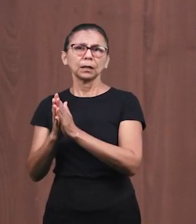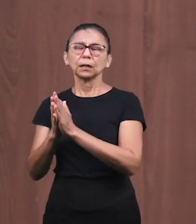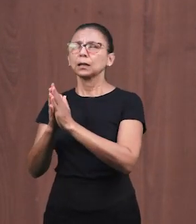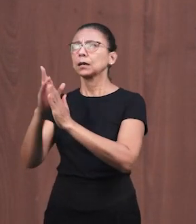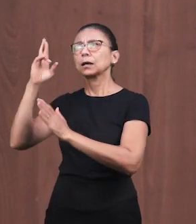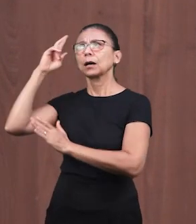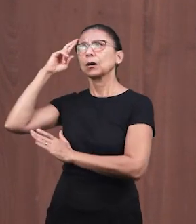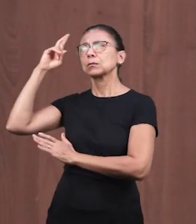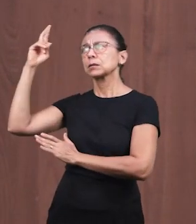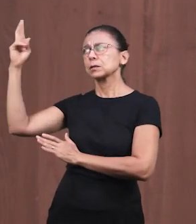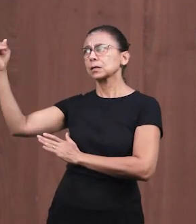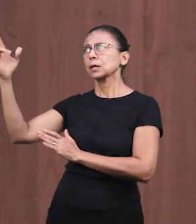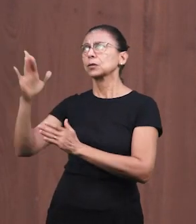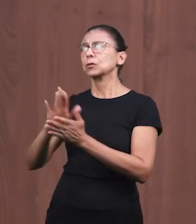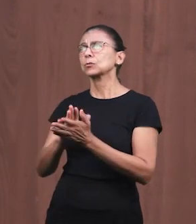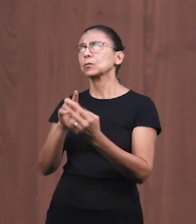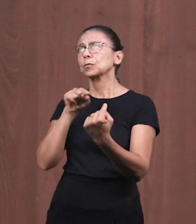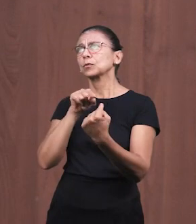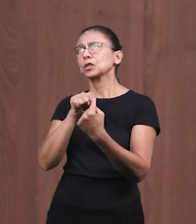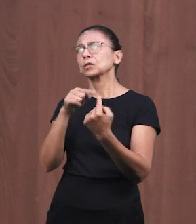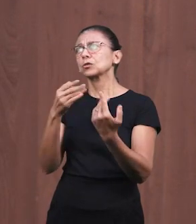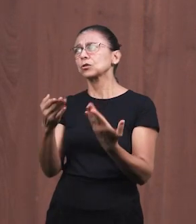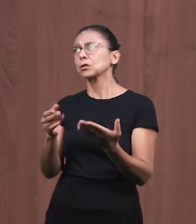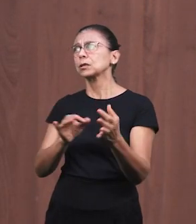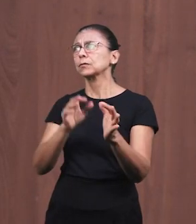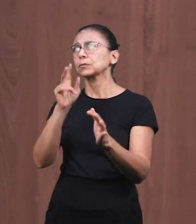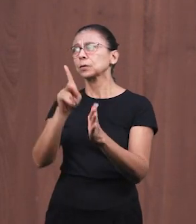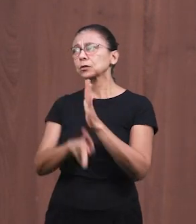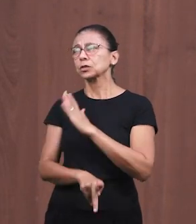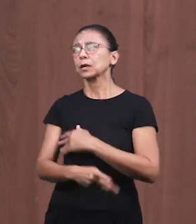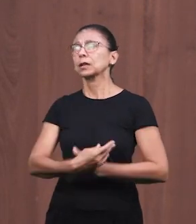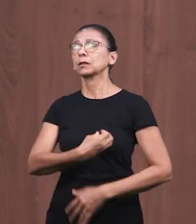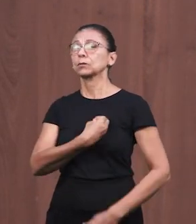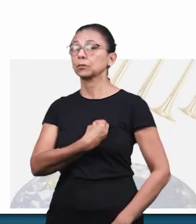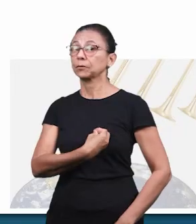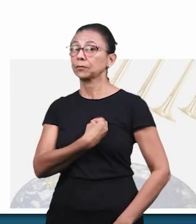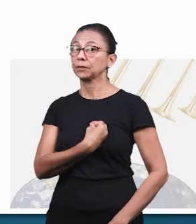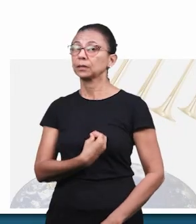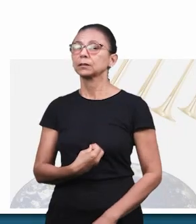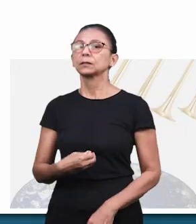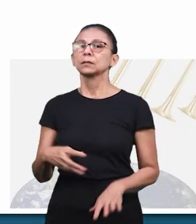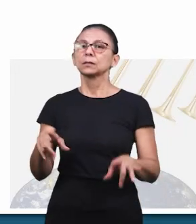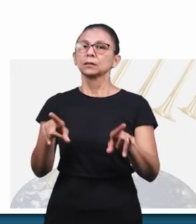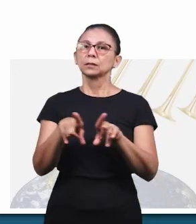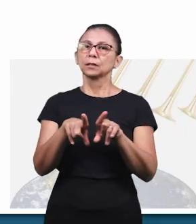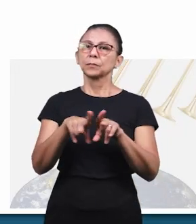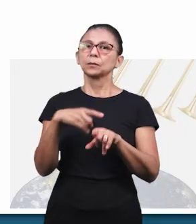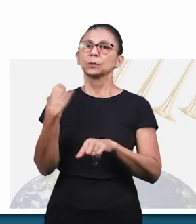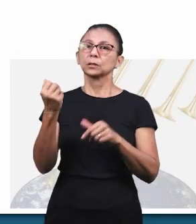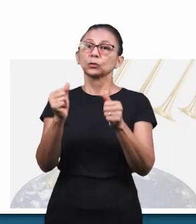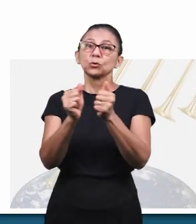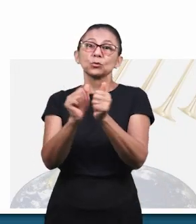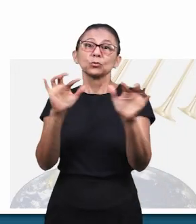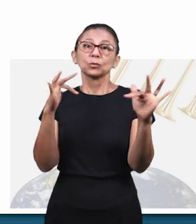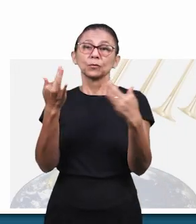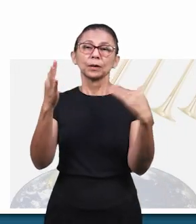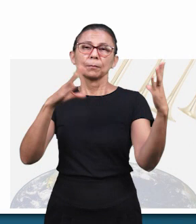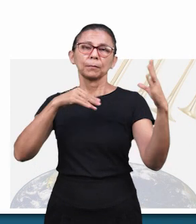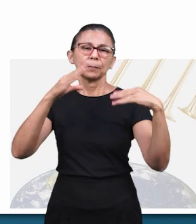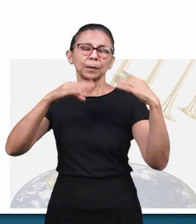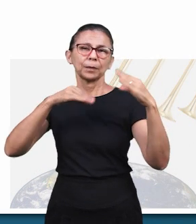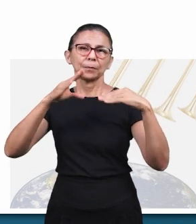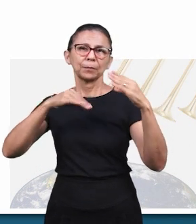conversar com o Senhor sobre os propósitos dele para a sua vida, ter um tempo em família para conversar sobre